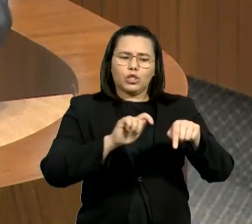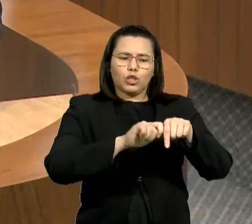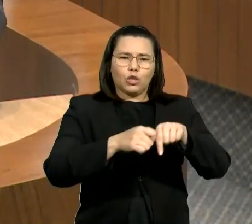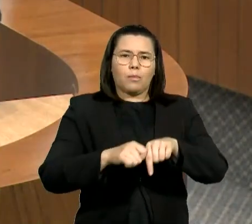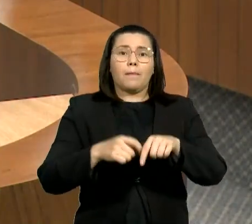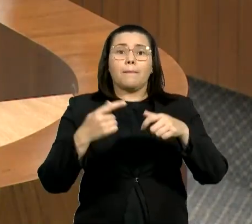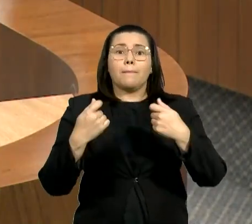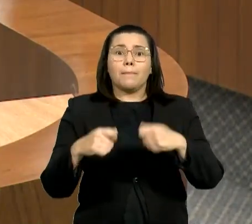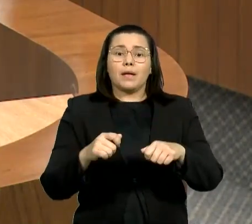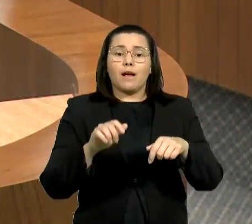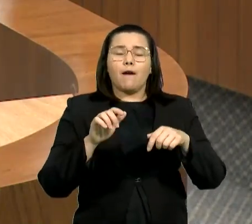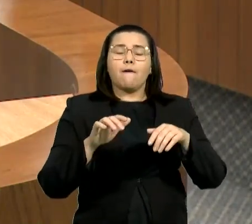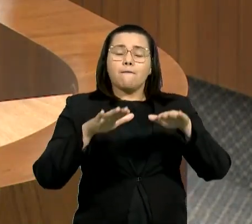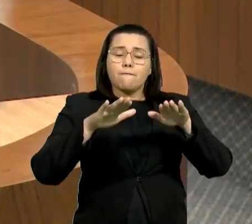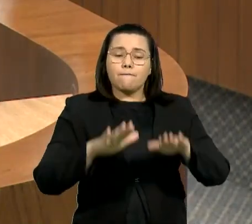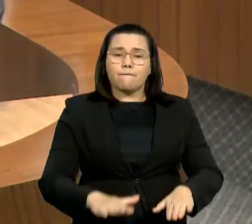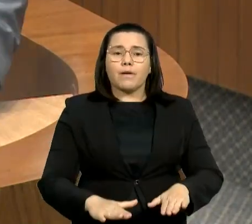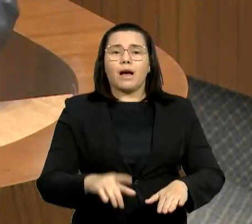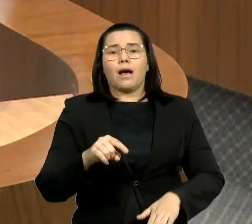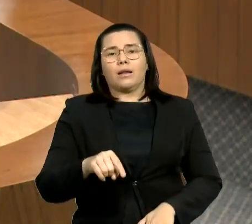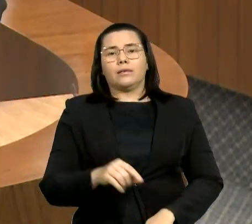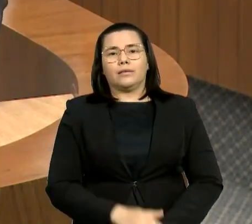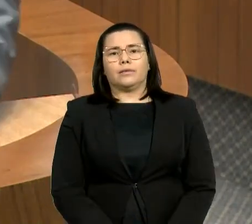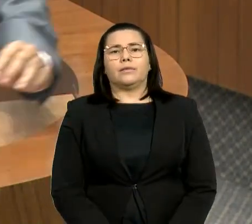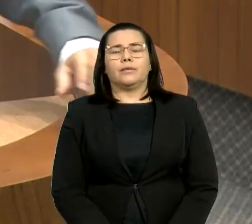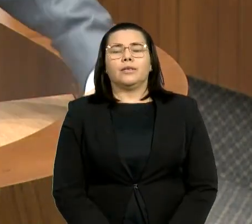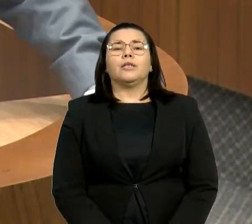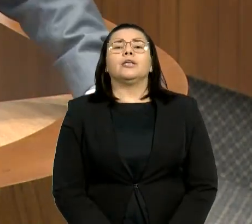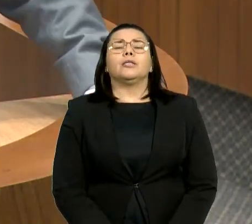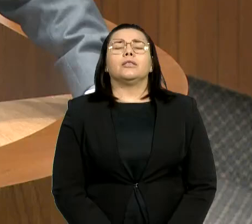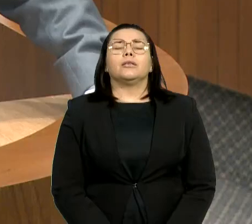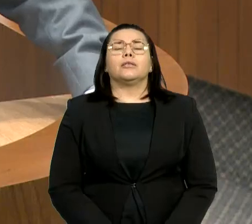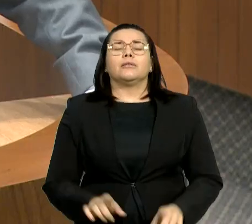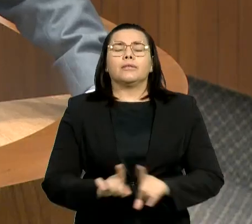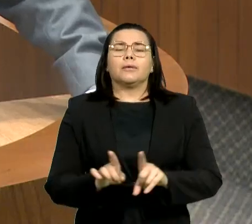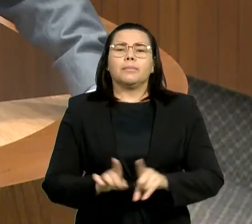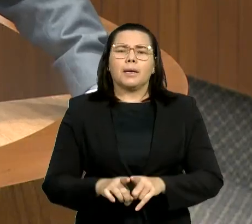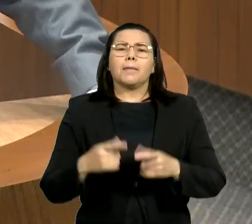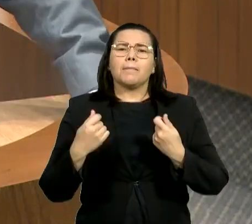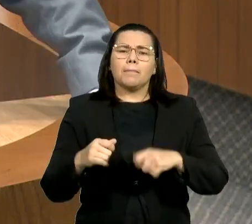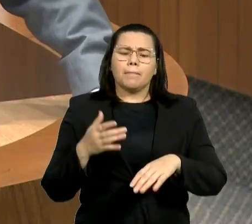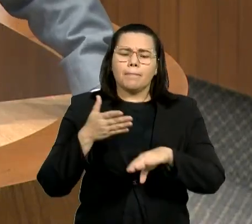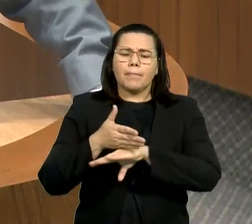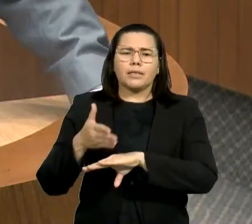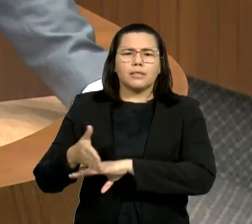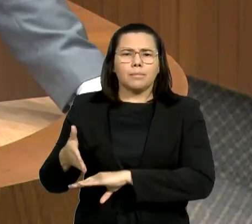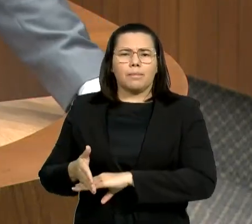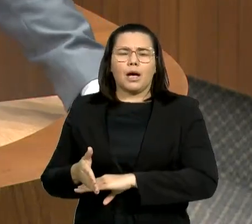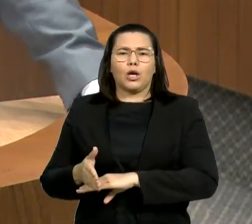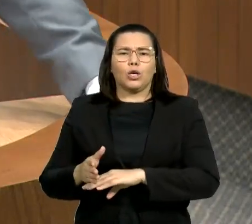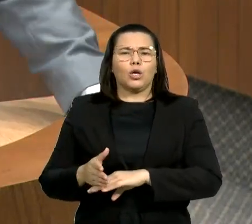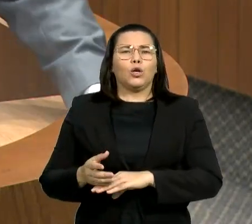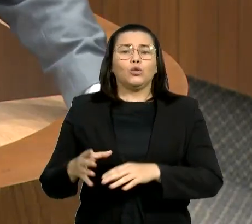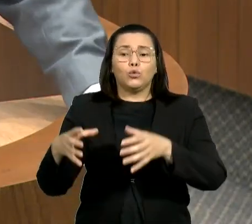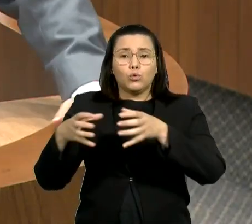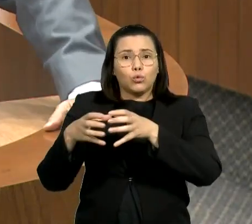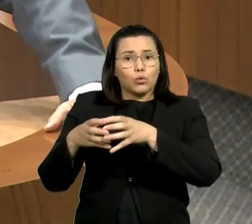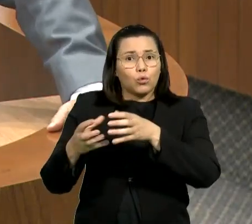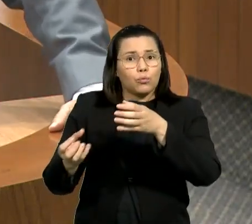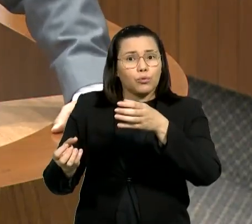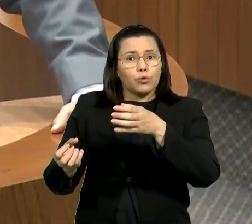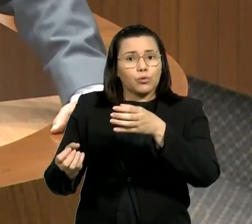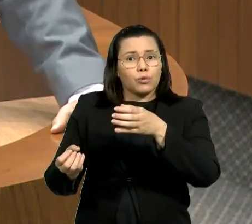grupo técnico de discussão criado pelo governo federal. No ano passado, nós demos entrada